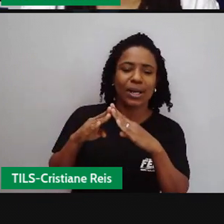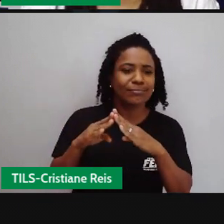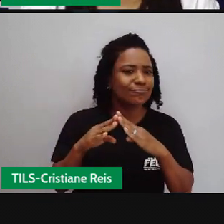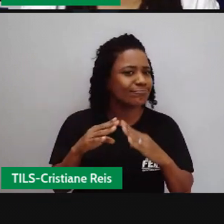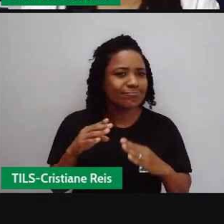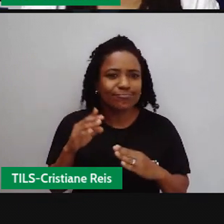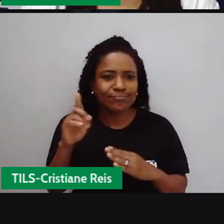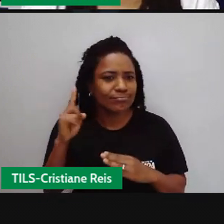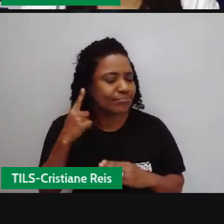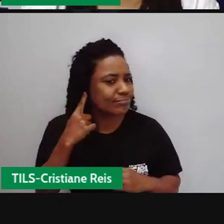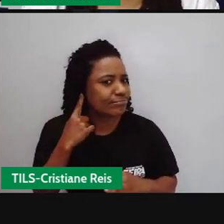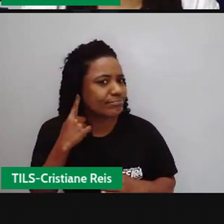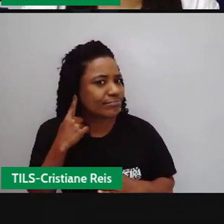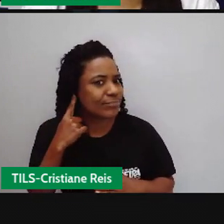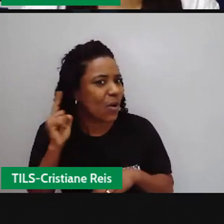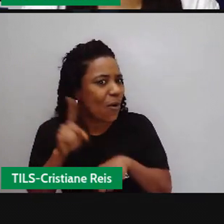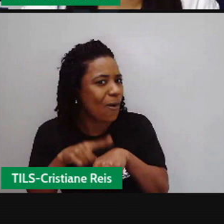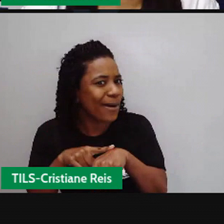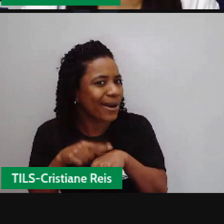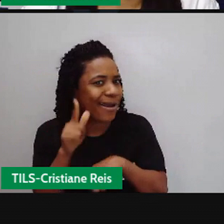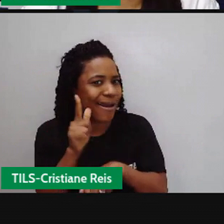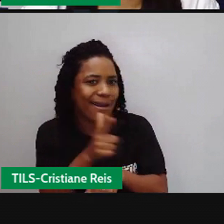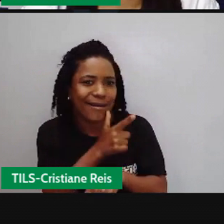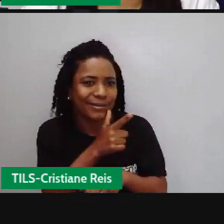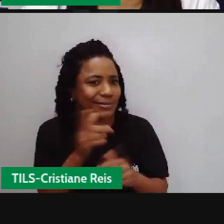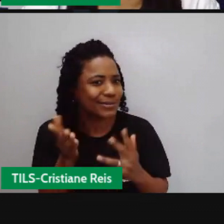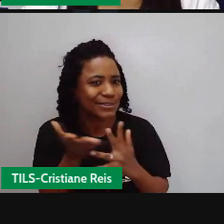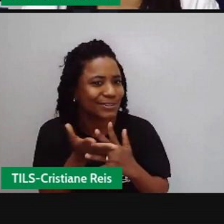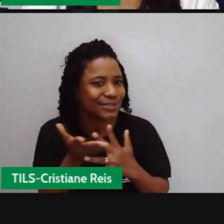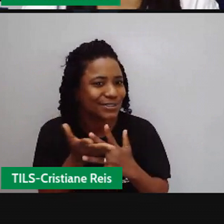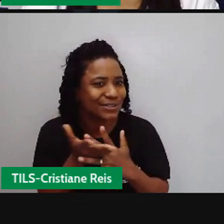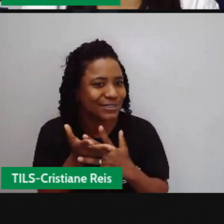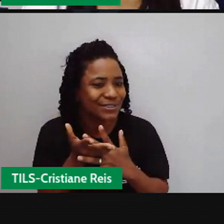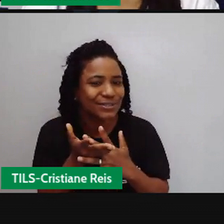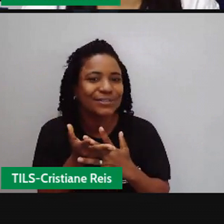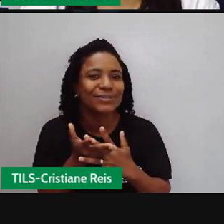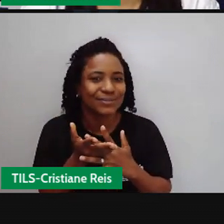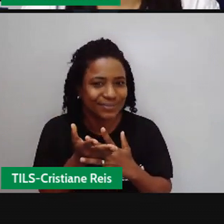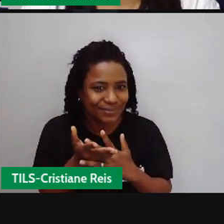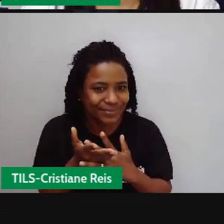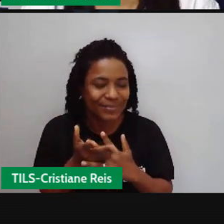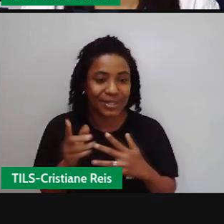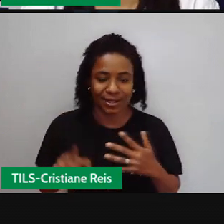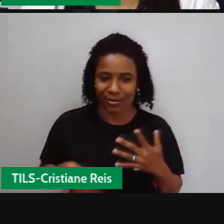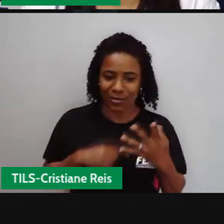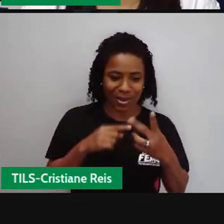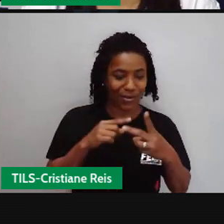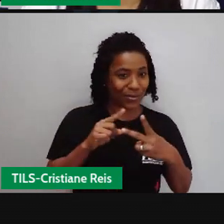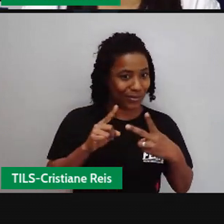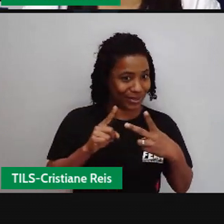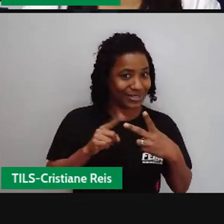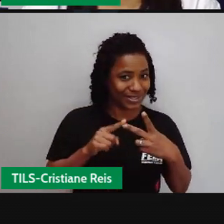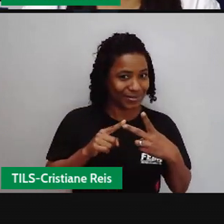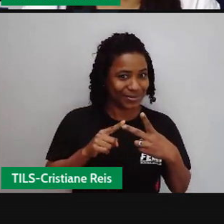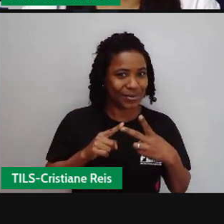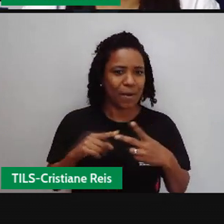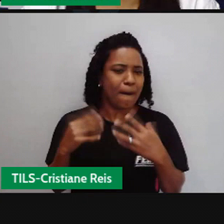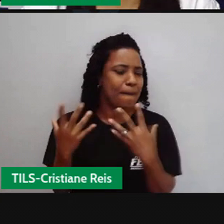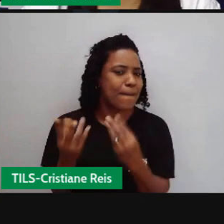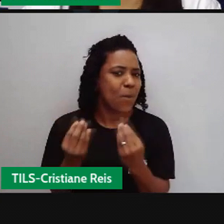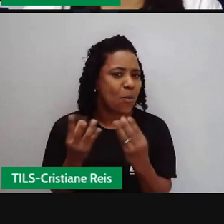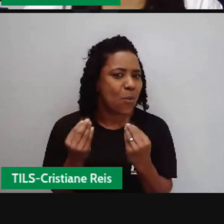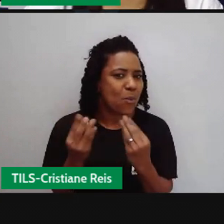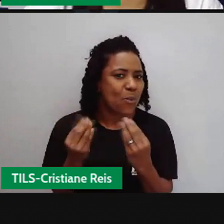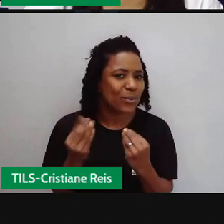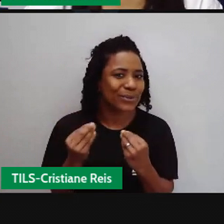Olha só, muito quando jogamos bola. Quando a gente fala em relação a barulho, né,